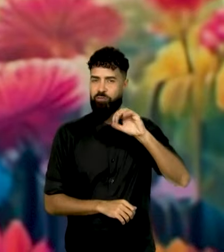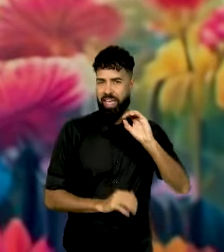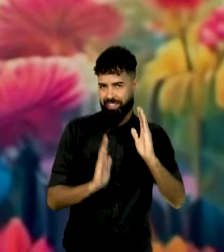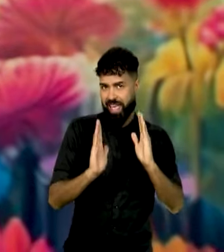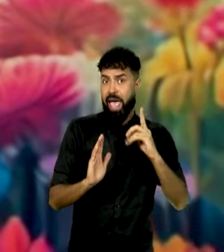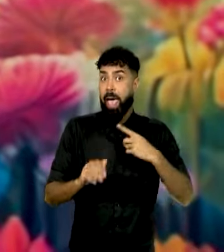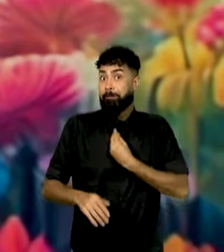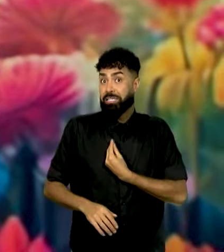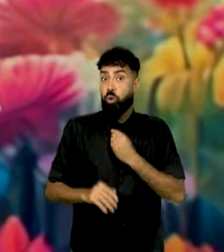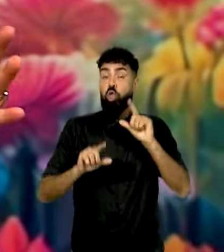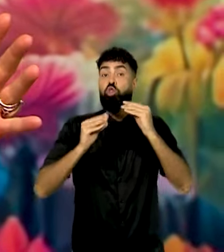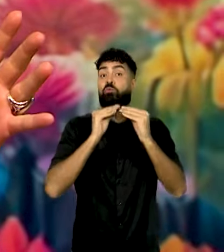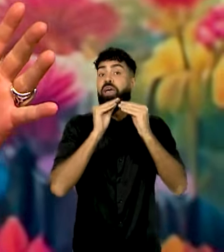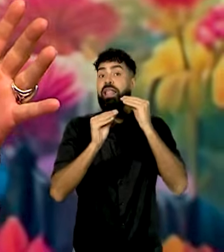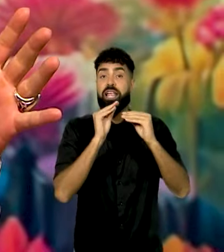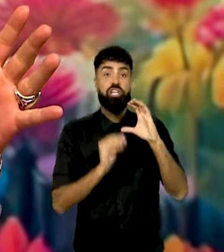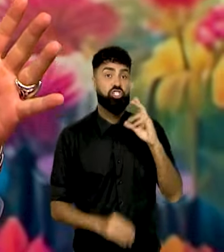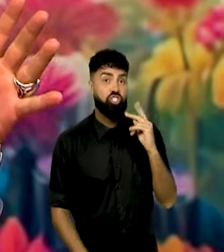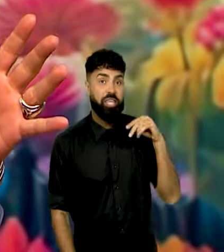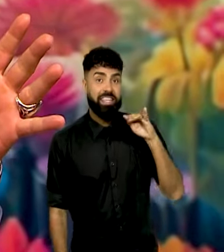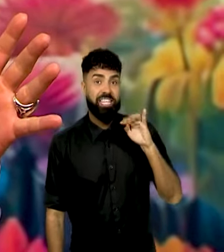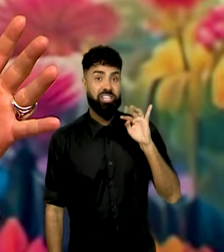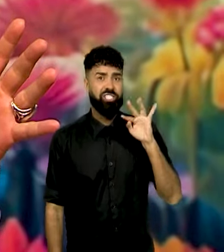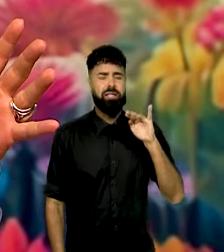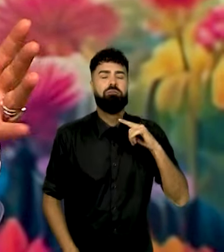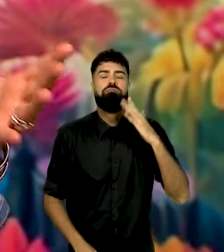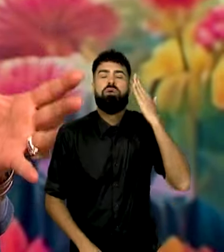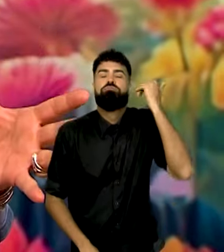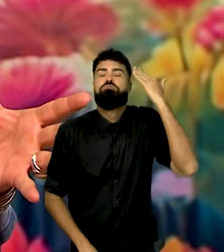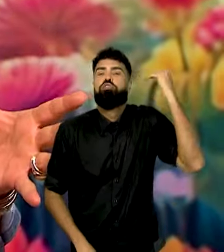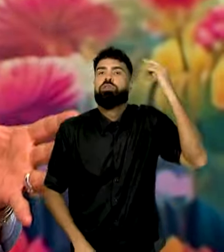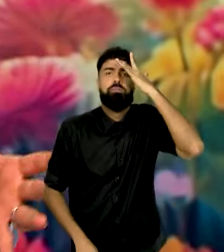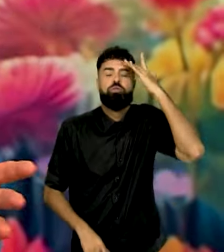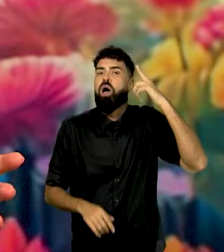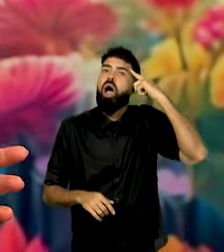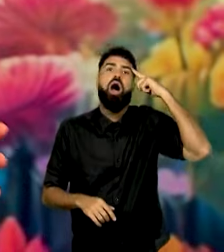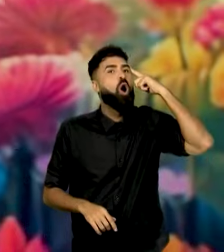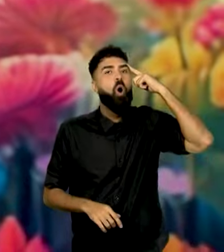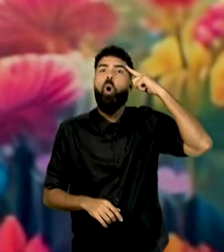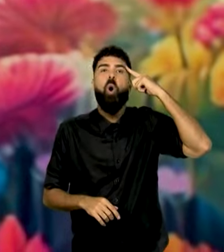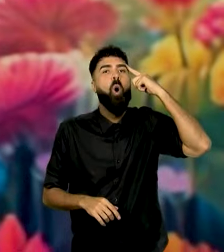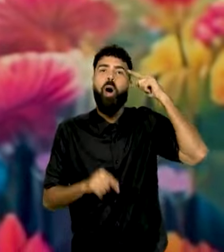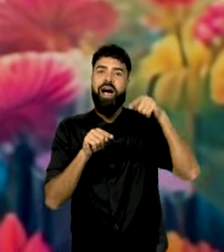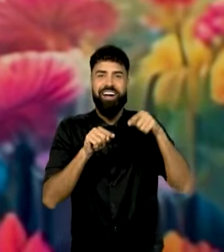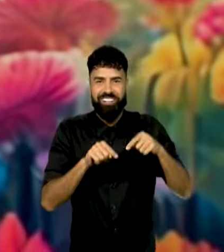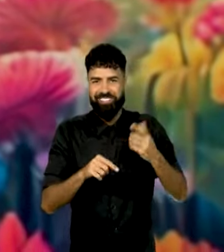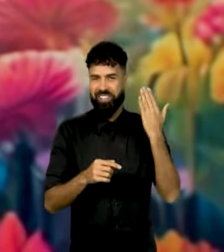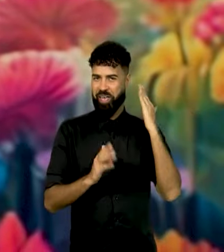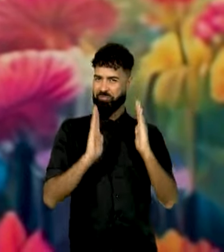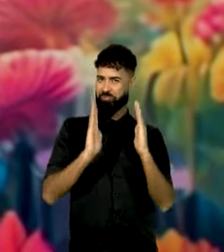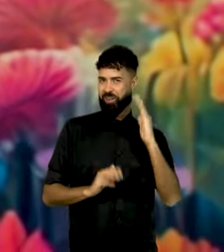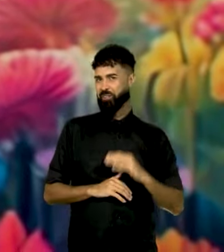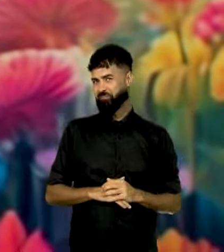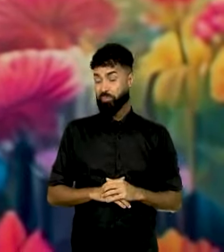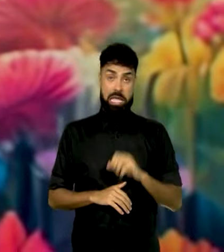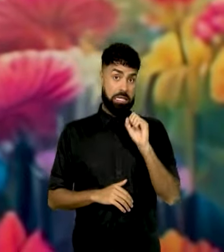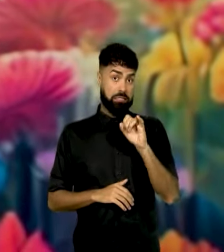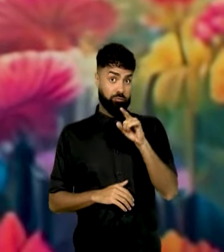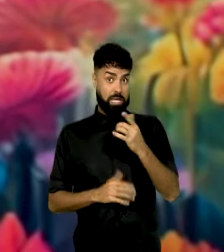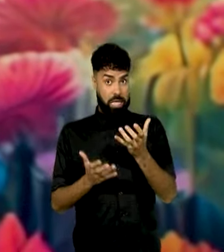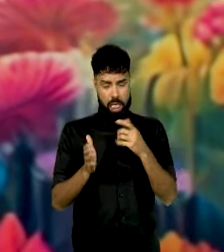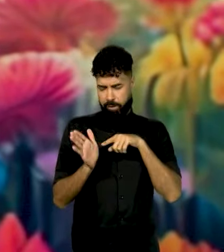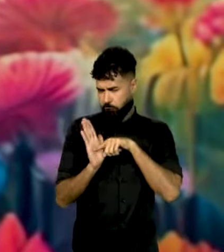uma verdadeira febre nacional entre as crianças da época. Agora, a parada é a seguinte, gente. Se é pra investigar